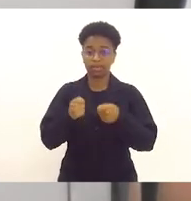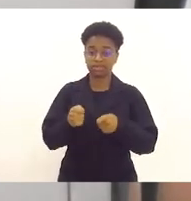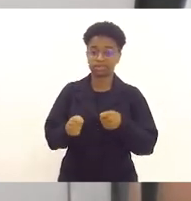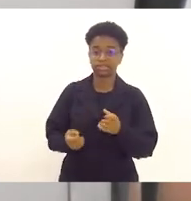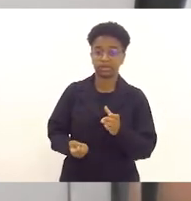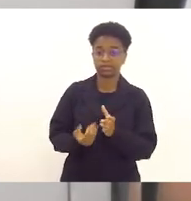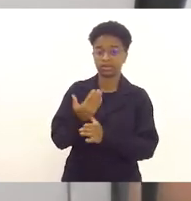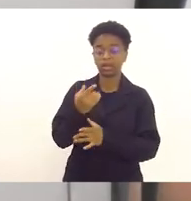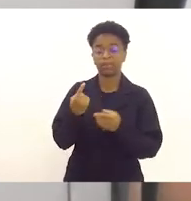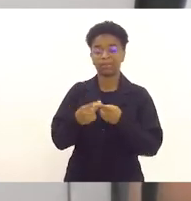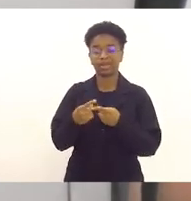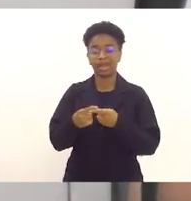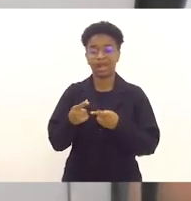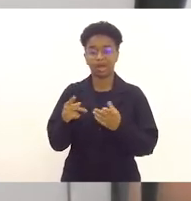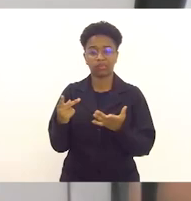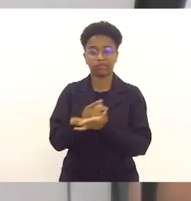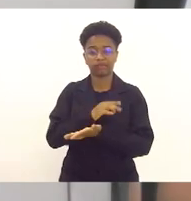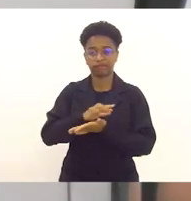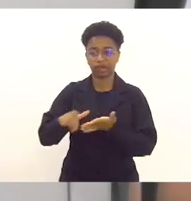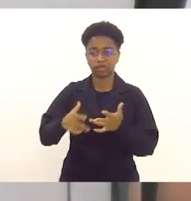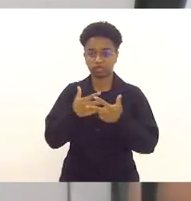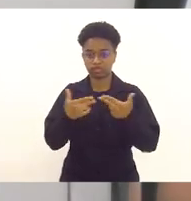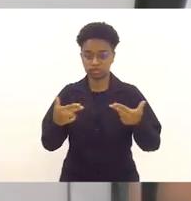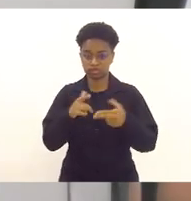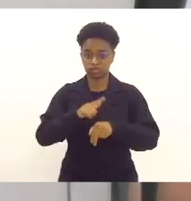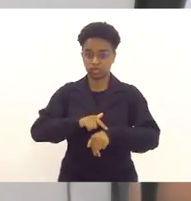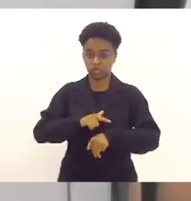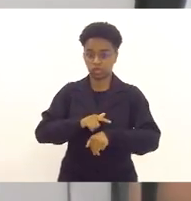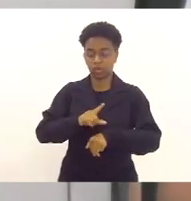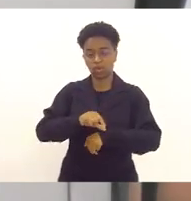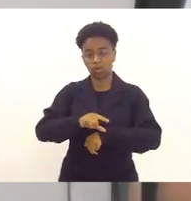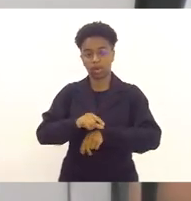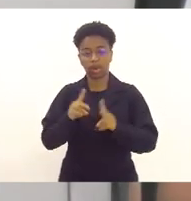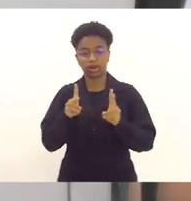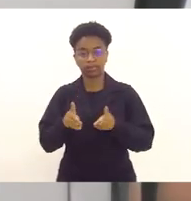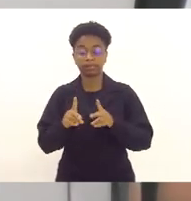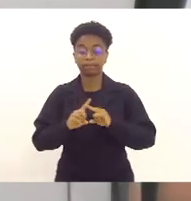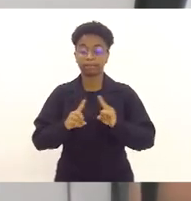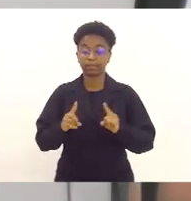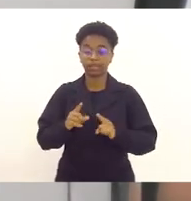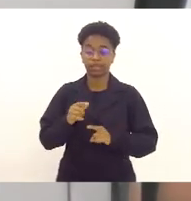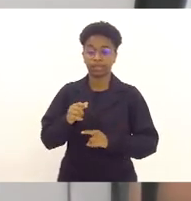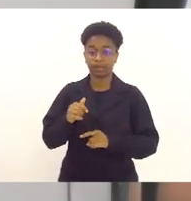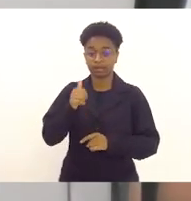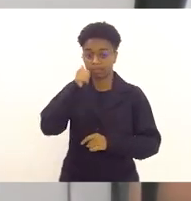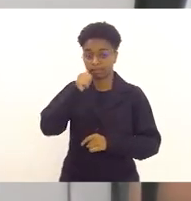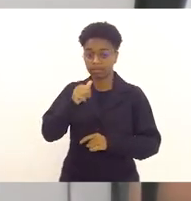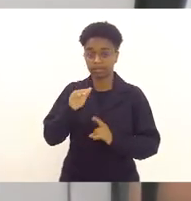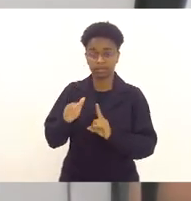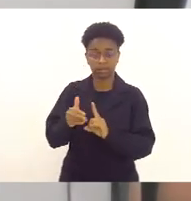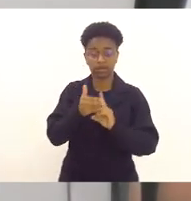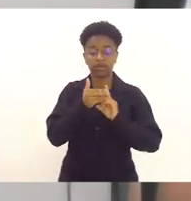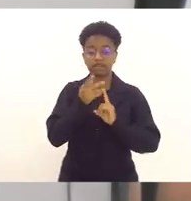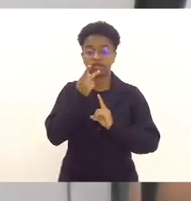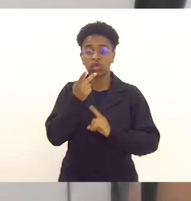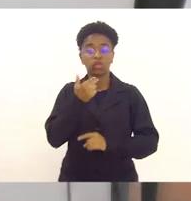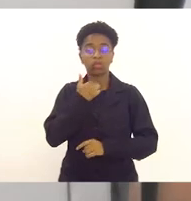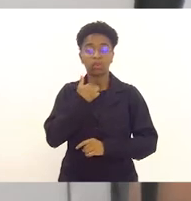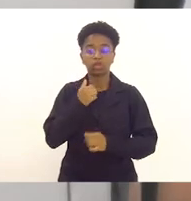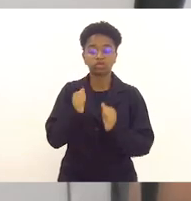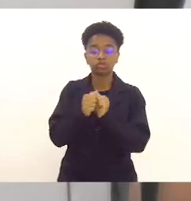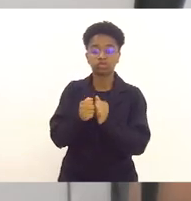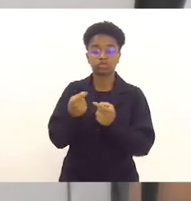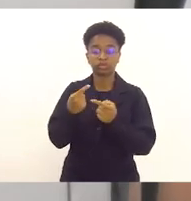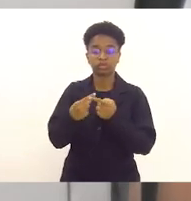casos mais de um caso naquela hora e uma colega que foi me acolher ela simplesmente pedindo para ela ser retirar porque eu não podia ficar ninguém lá dentro